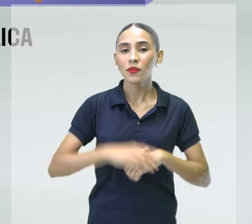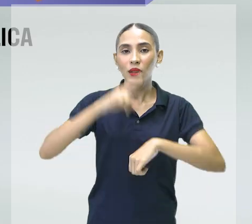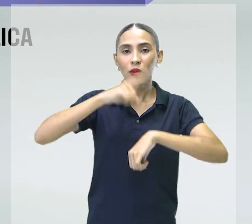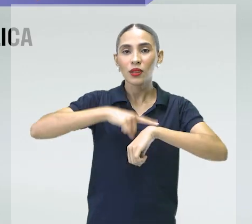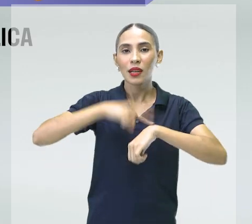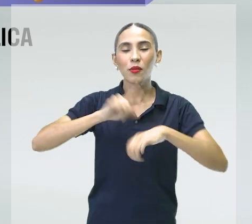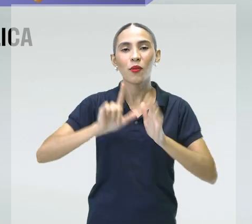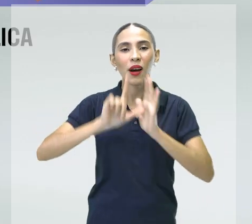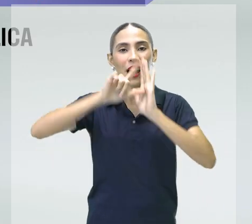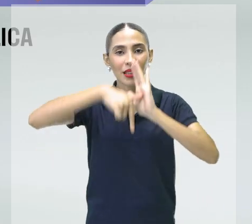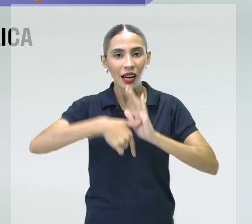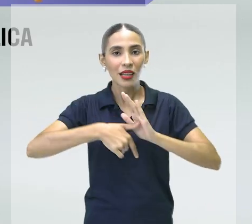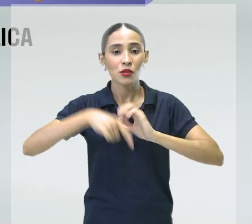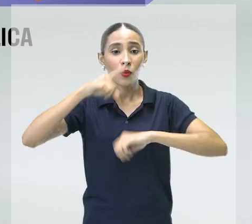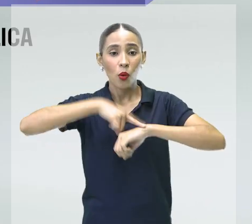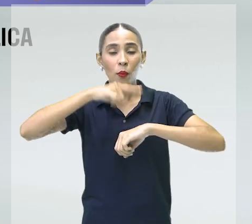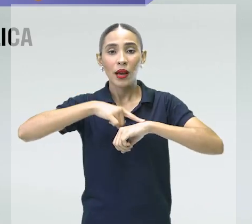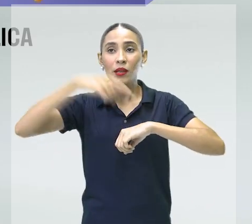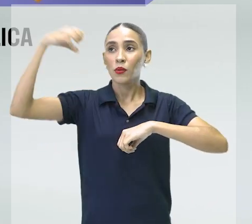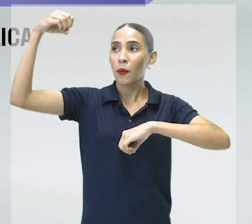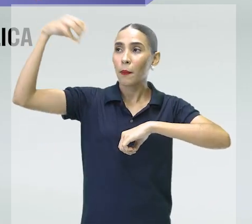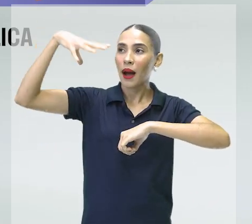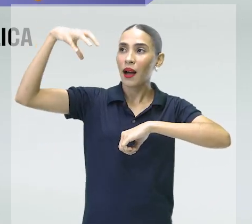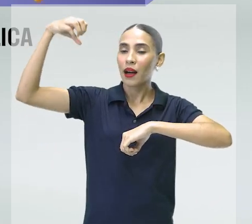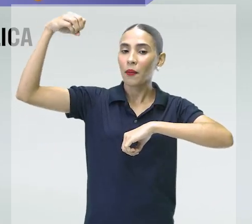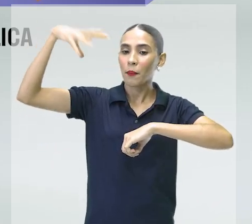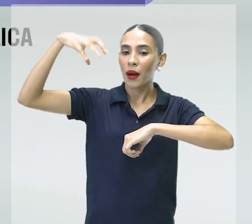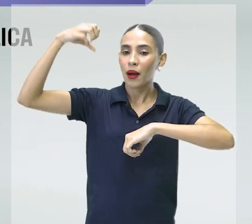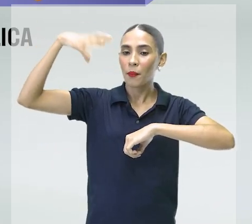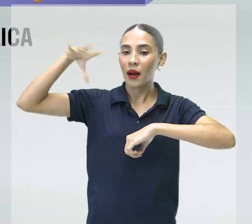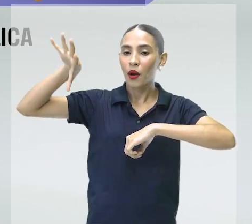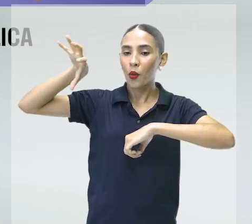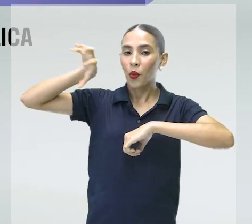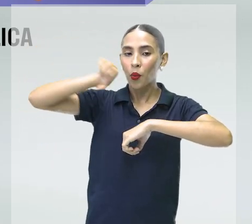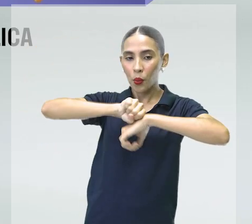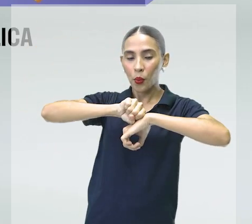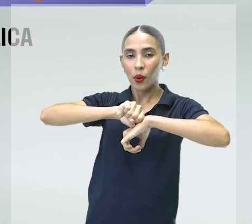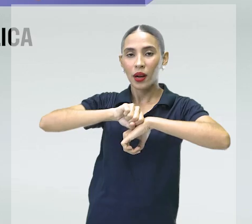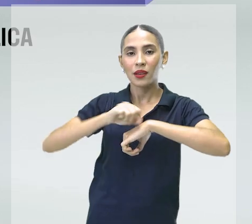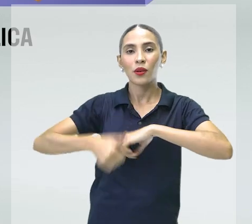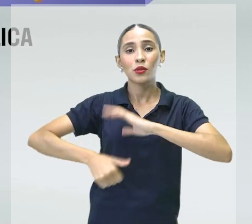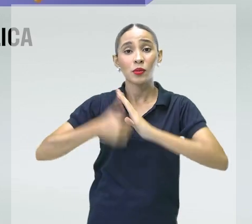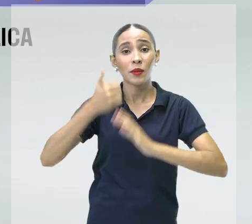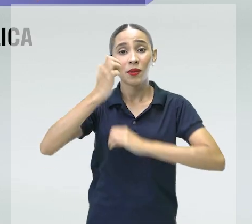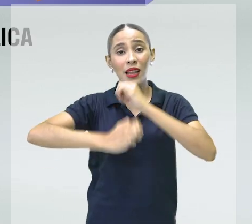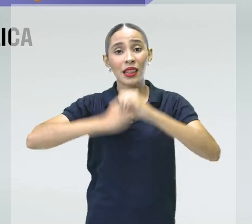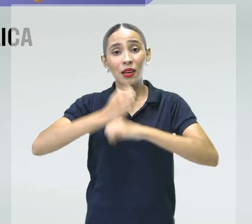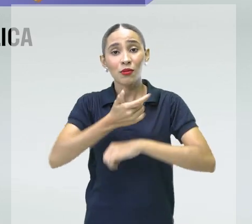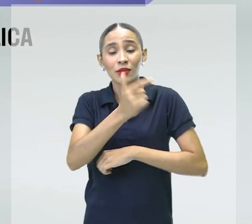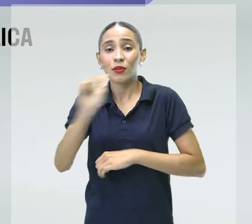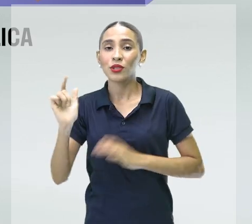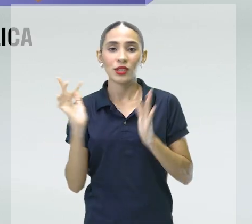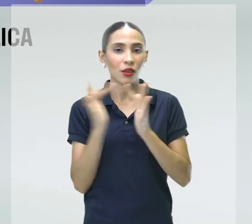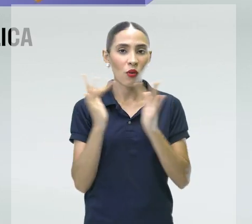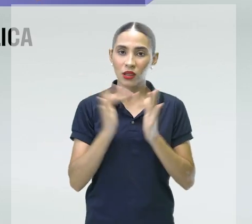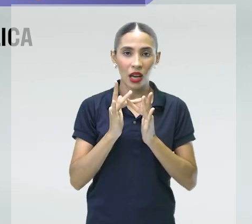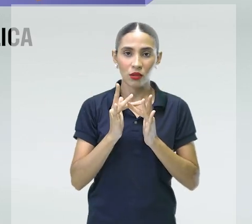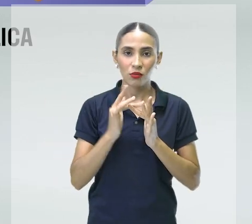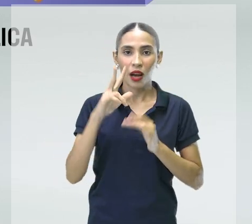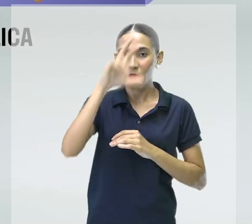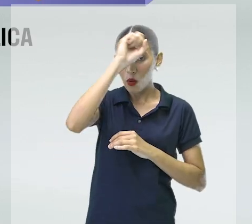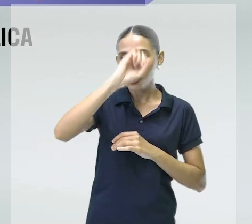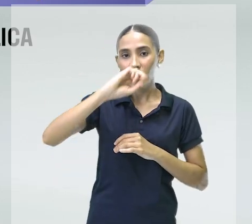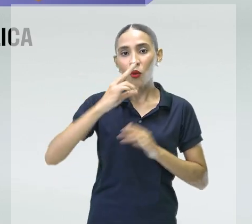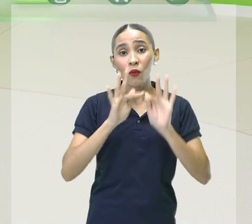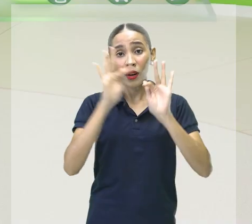atraso entre o momento em que a luz é ligada e a ejeção dos primeiros elétrons não era afetada pela intensidade ou pela frequência